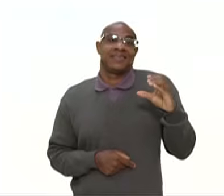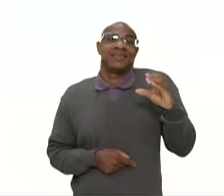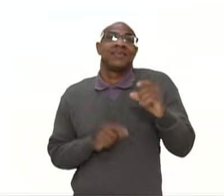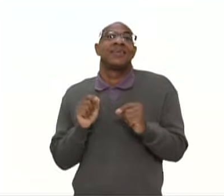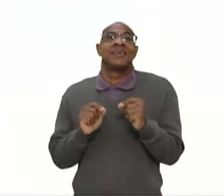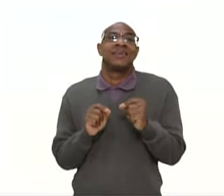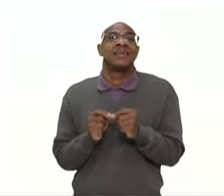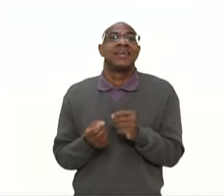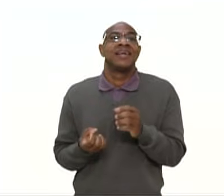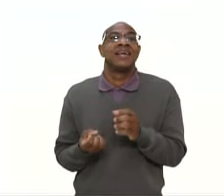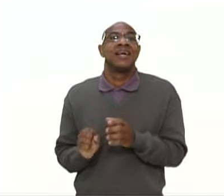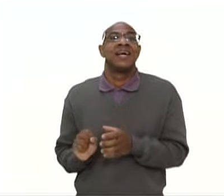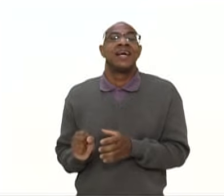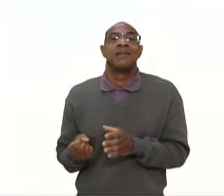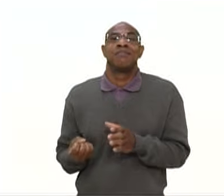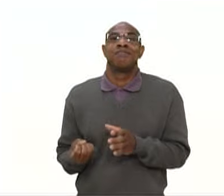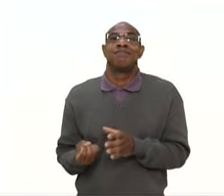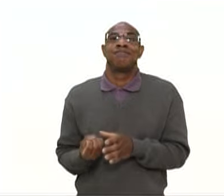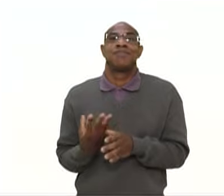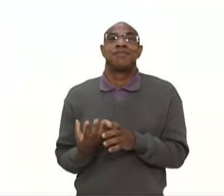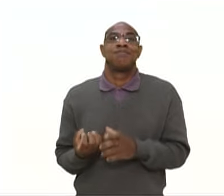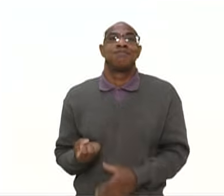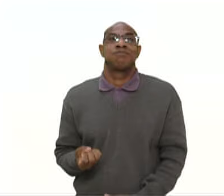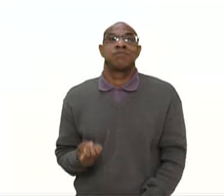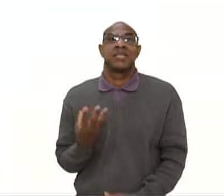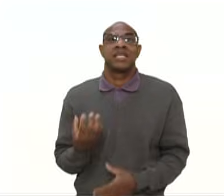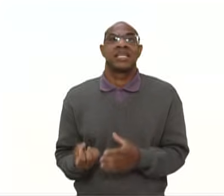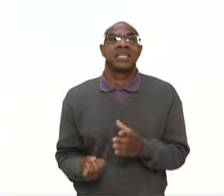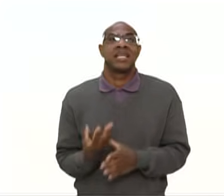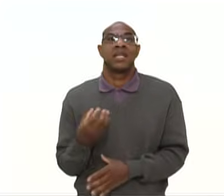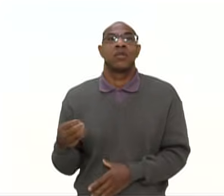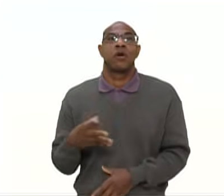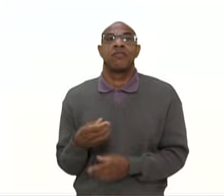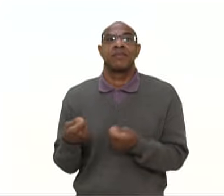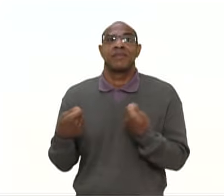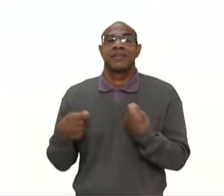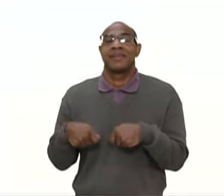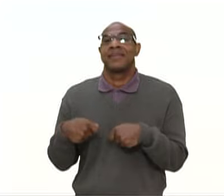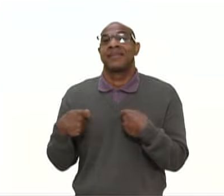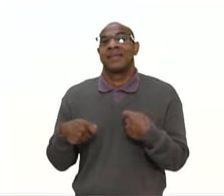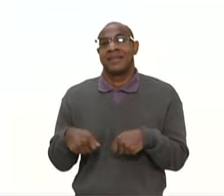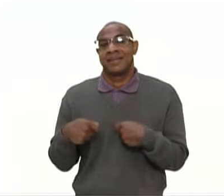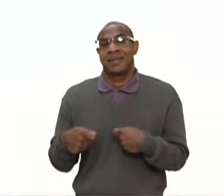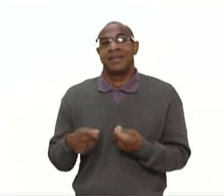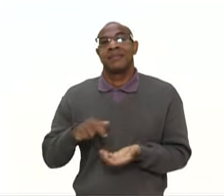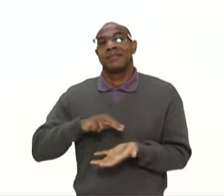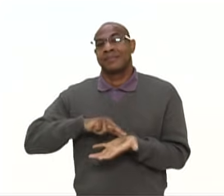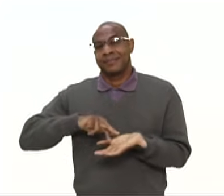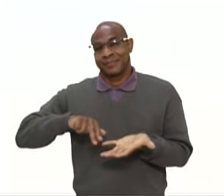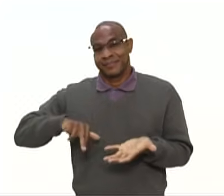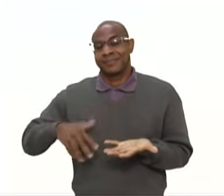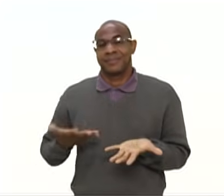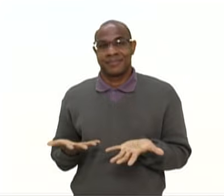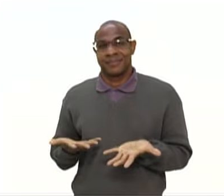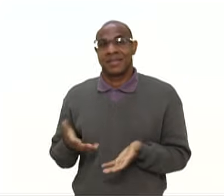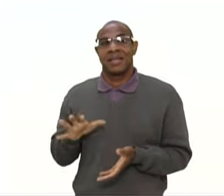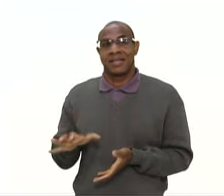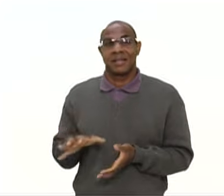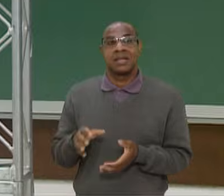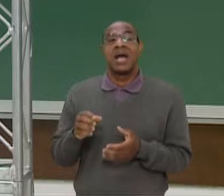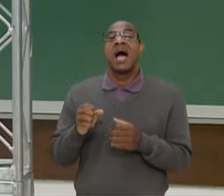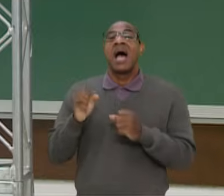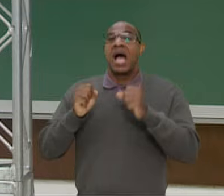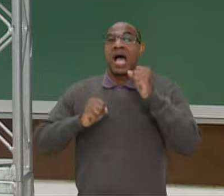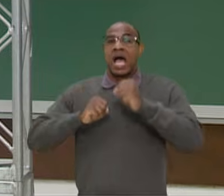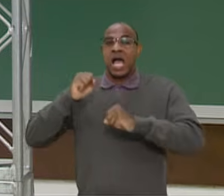é criação de novas necessidades. Era disso que o texto estava falando, que falamos também nas aulas, que é isso, né? As indústrias